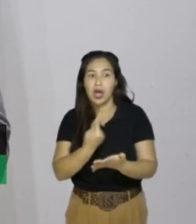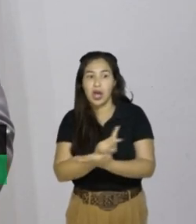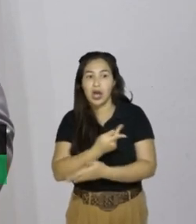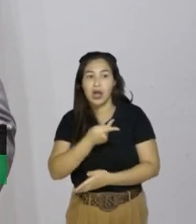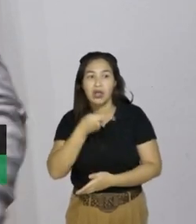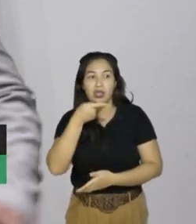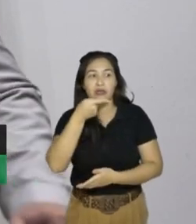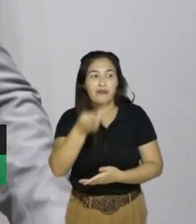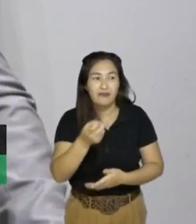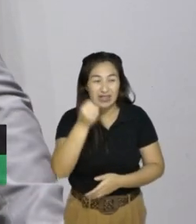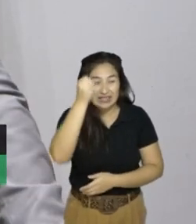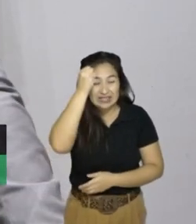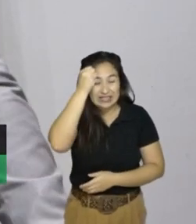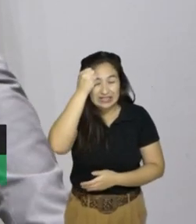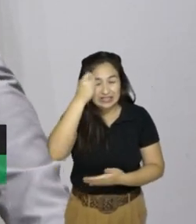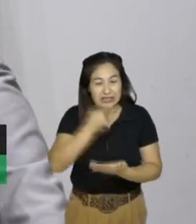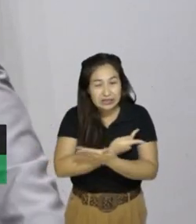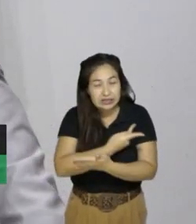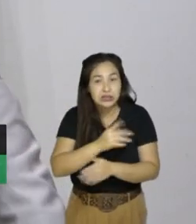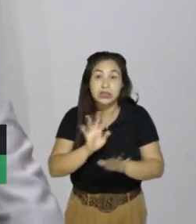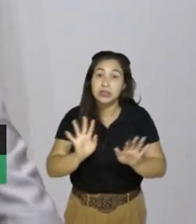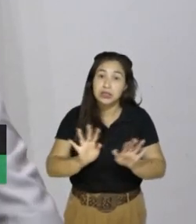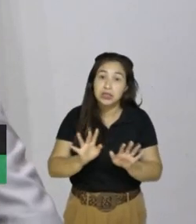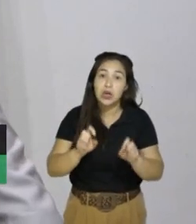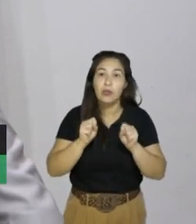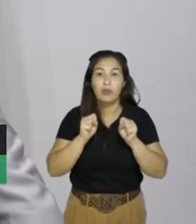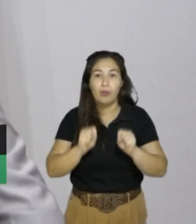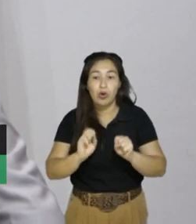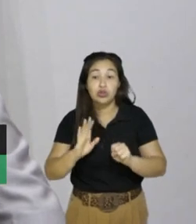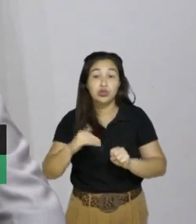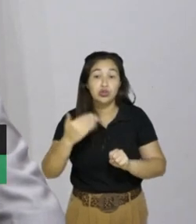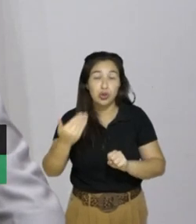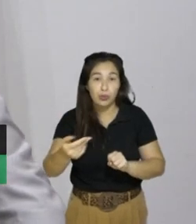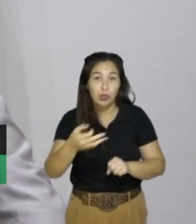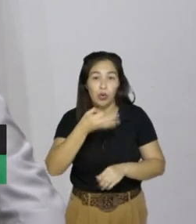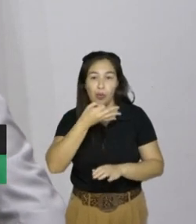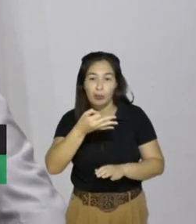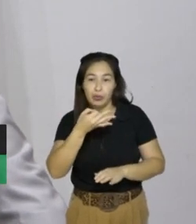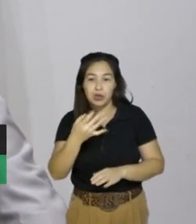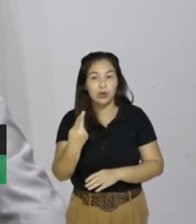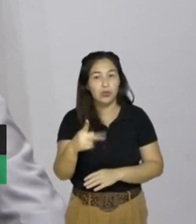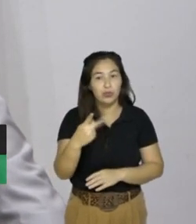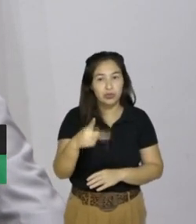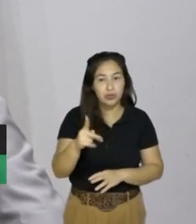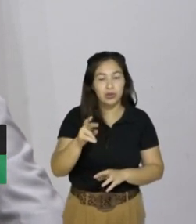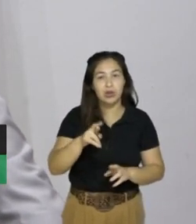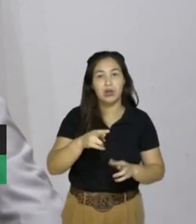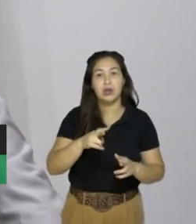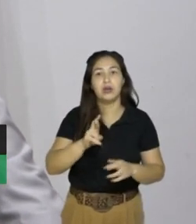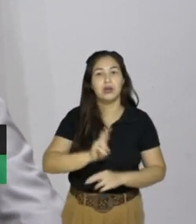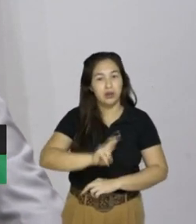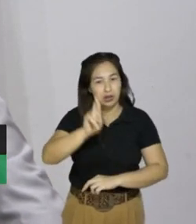precoce nas suas opiniões vai poder emitir a sua opinião de forma responsável